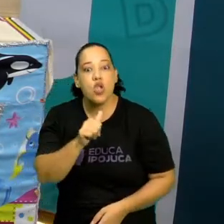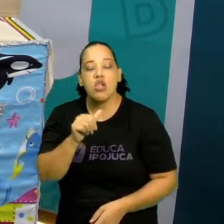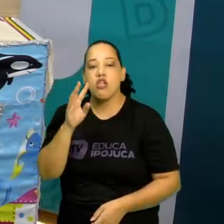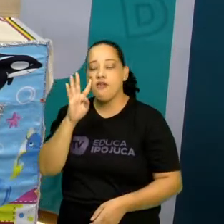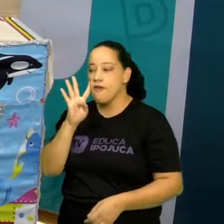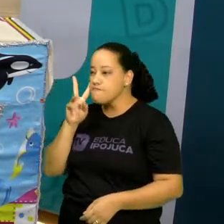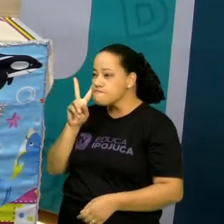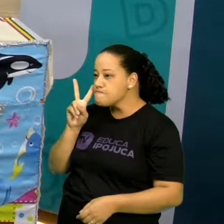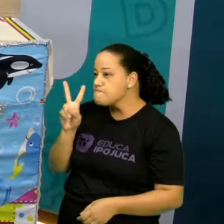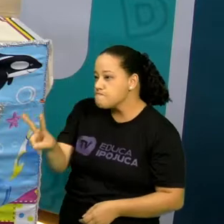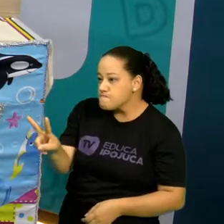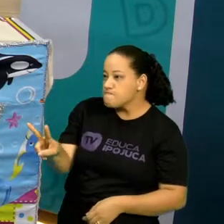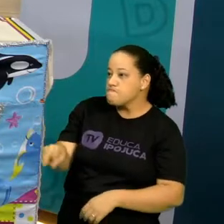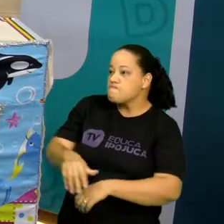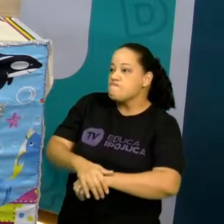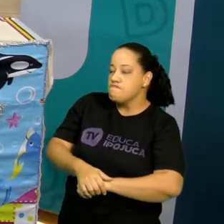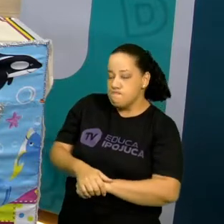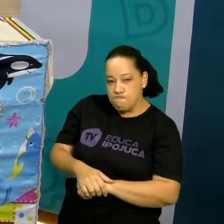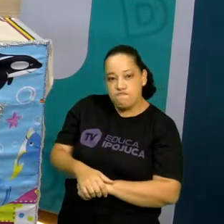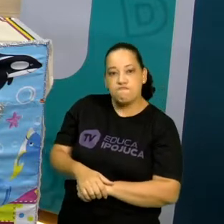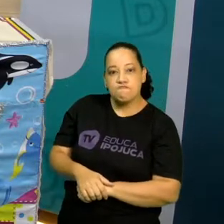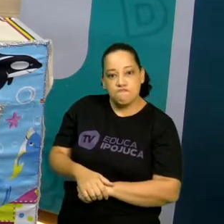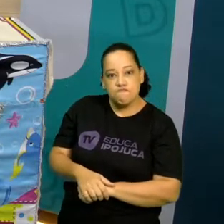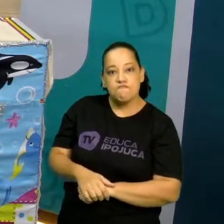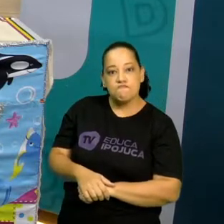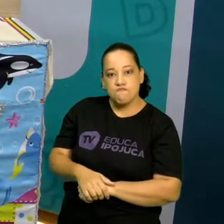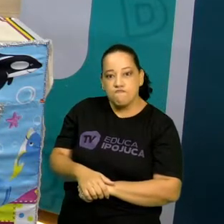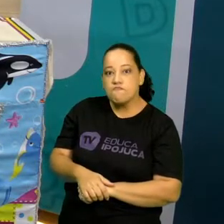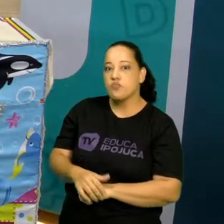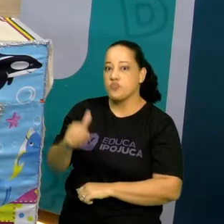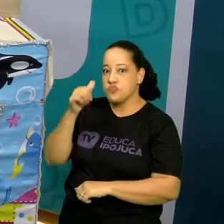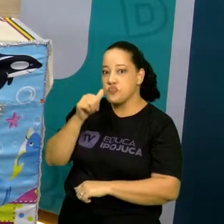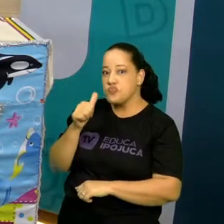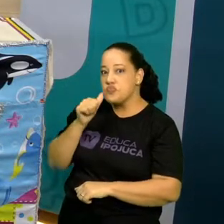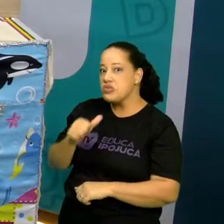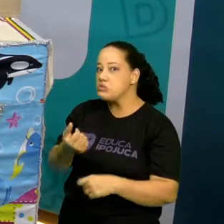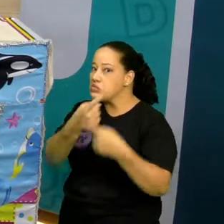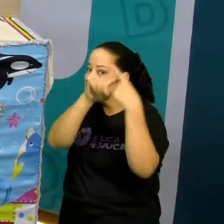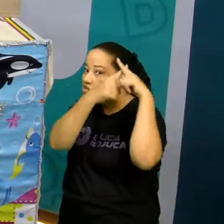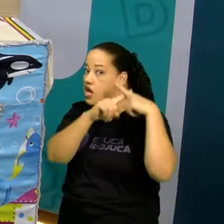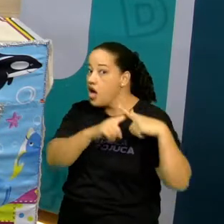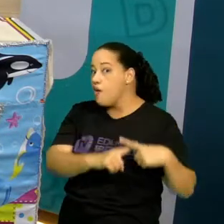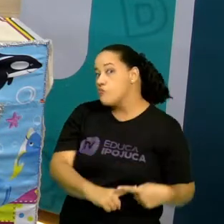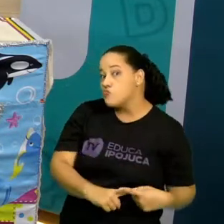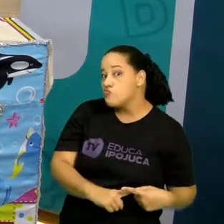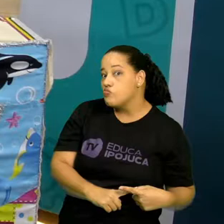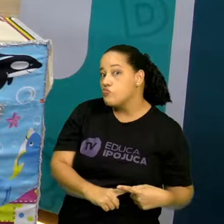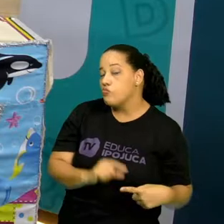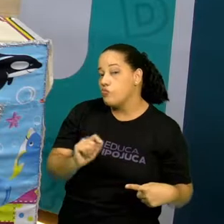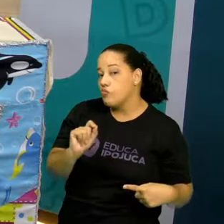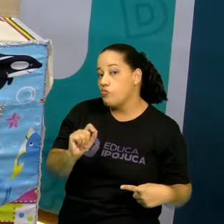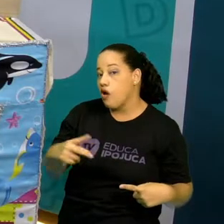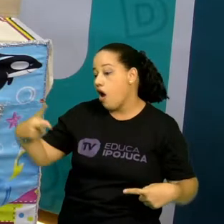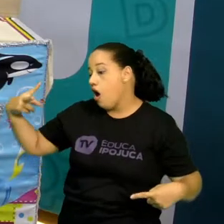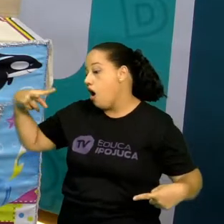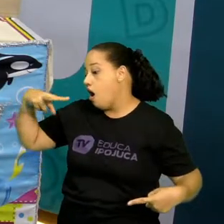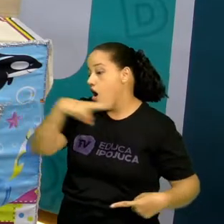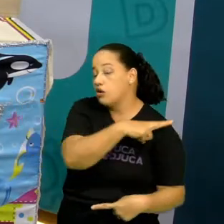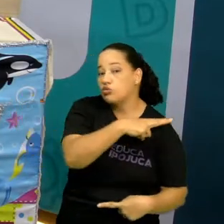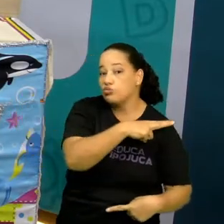crianças foi pegou Rapunzel cortou o cabelo dela